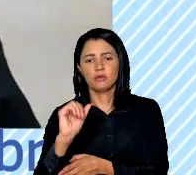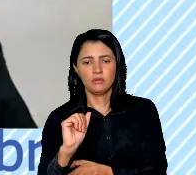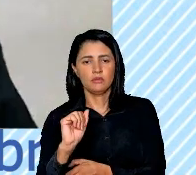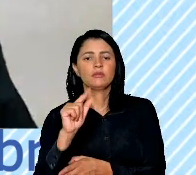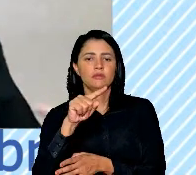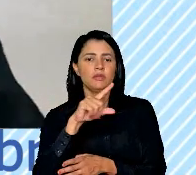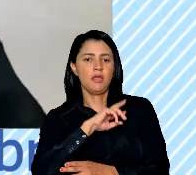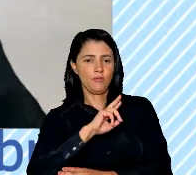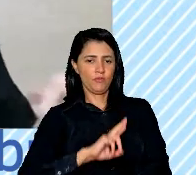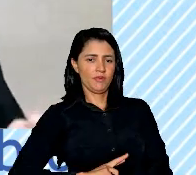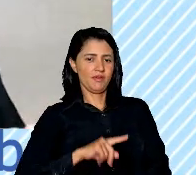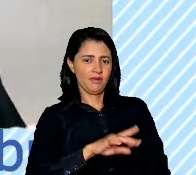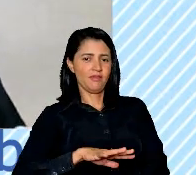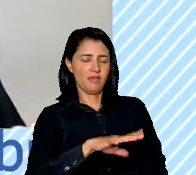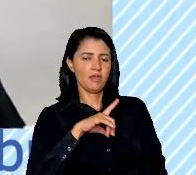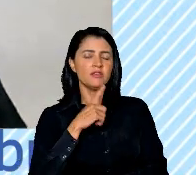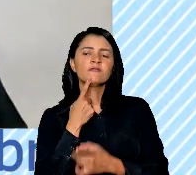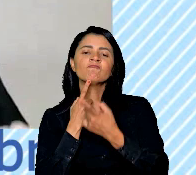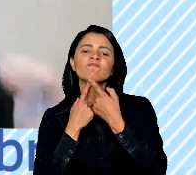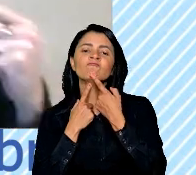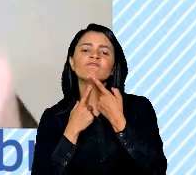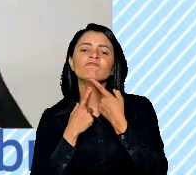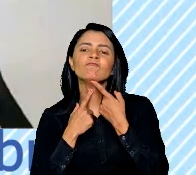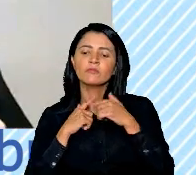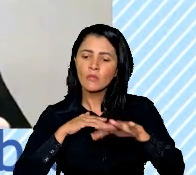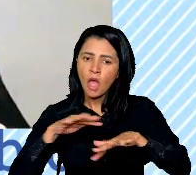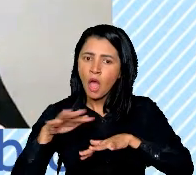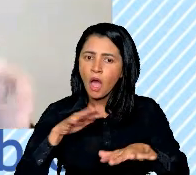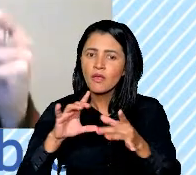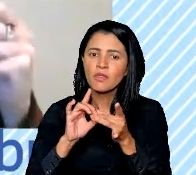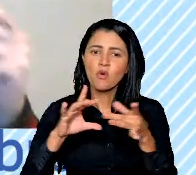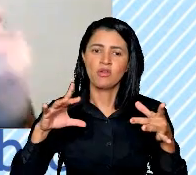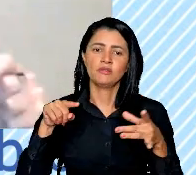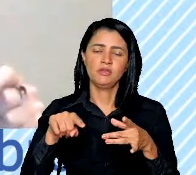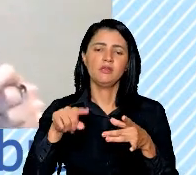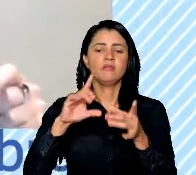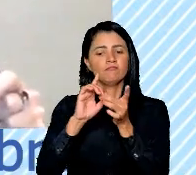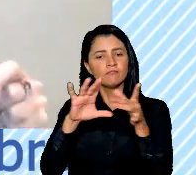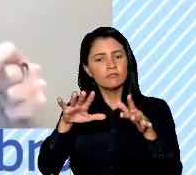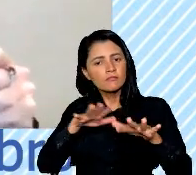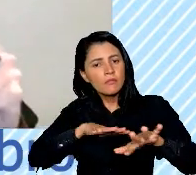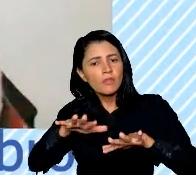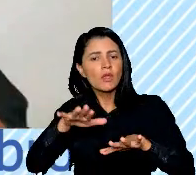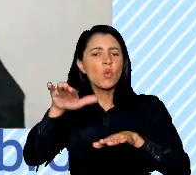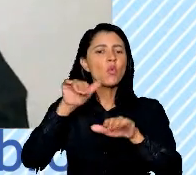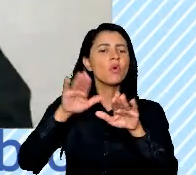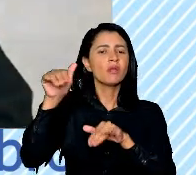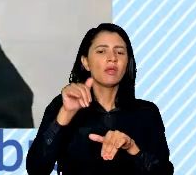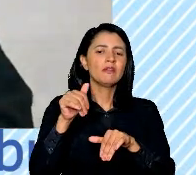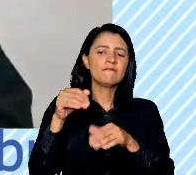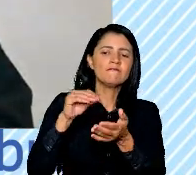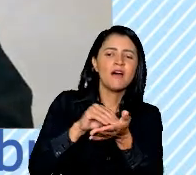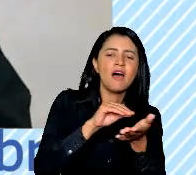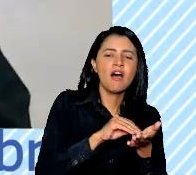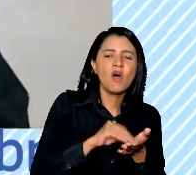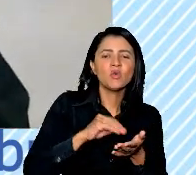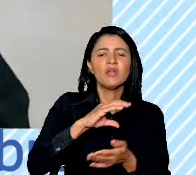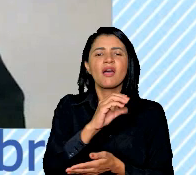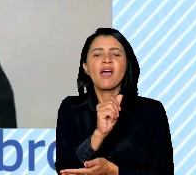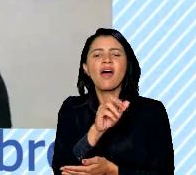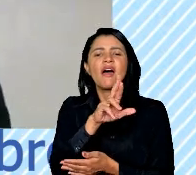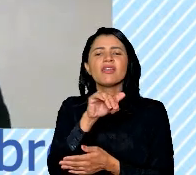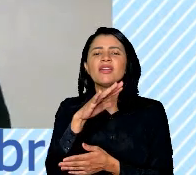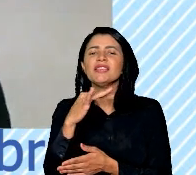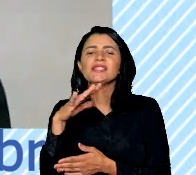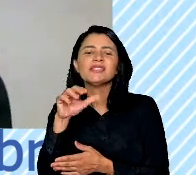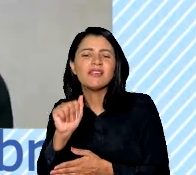do desejo da mobilização democrática. A democracia mobiliza carências. Essas carências não se